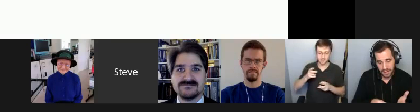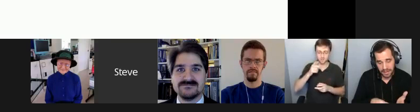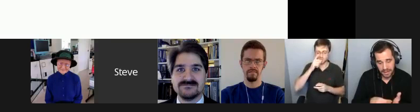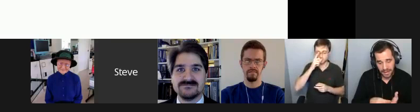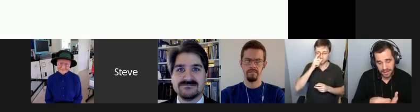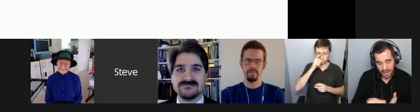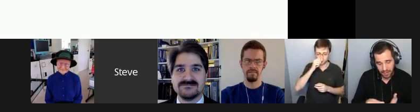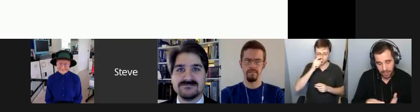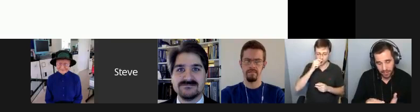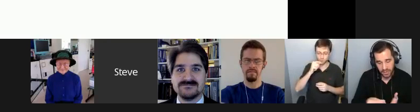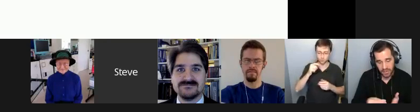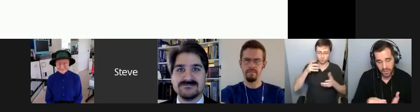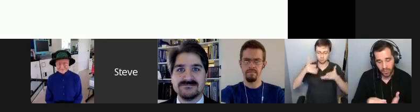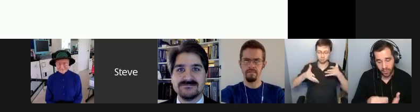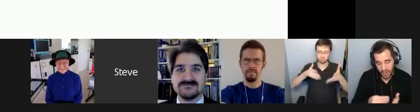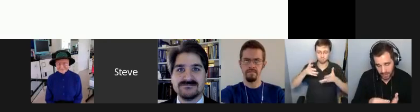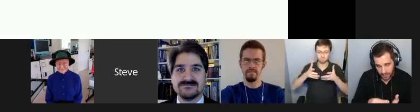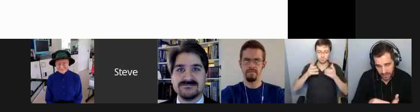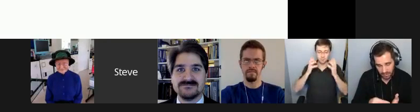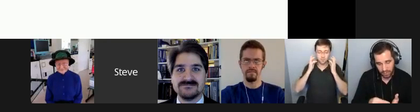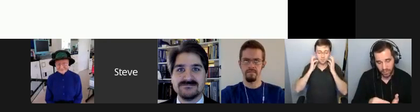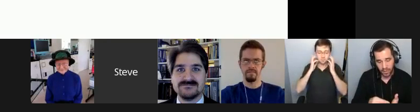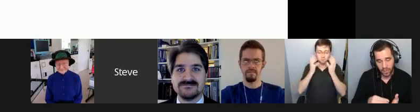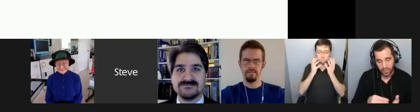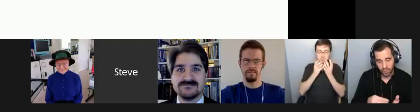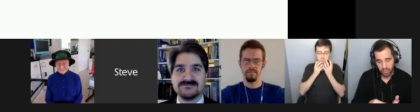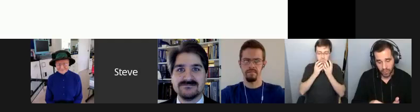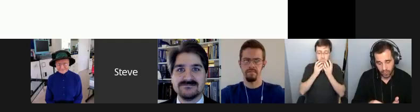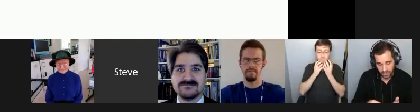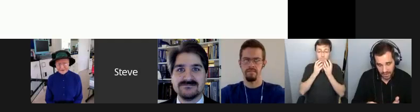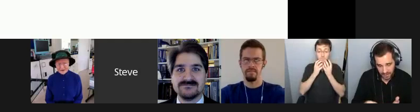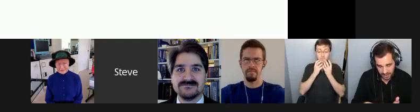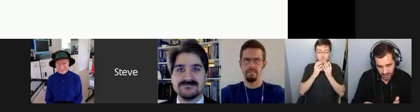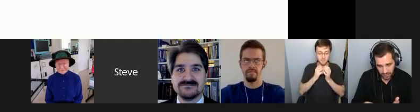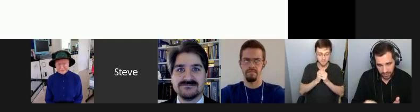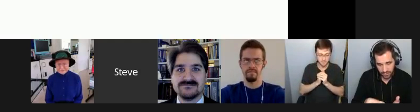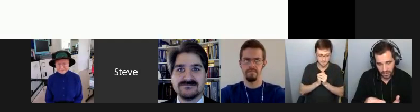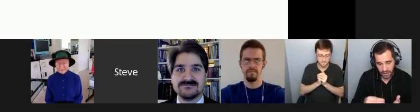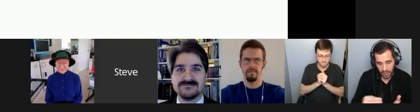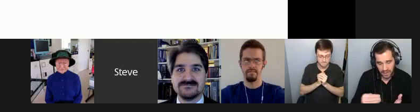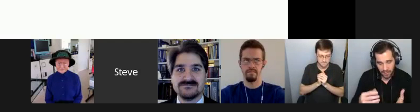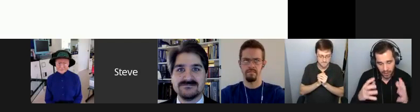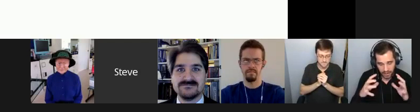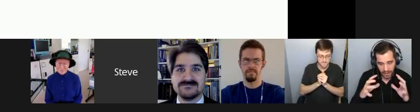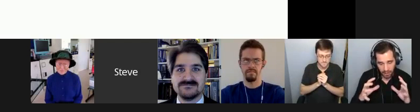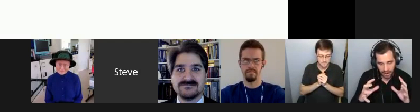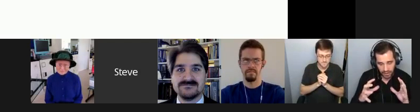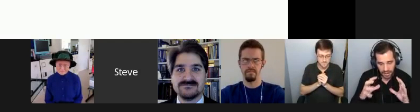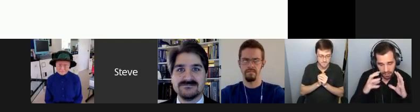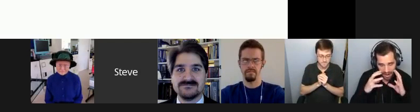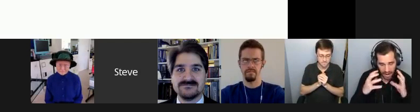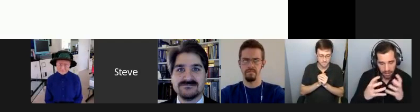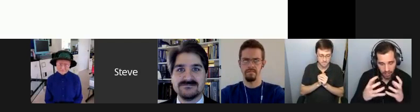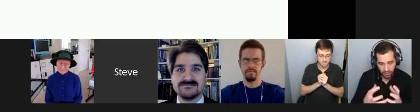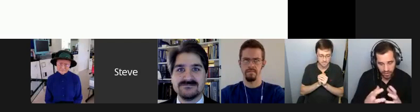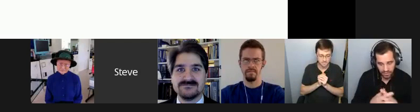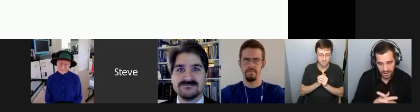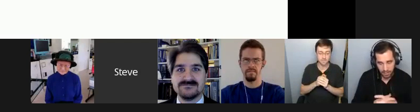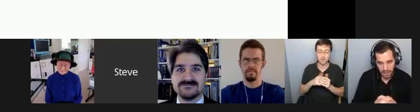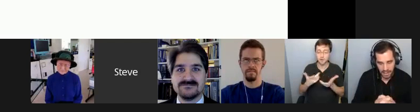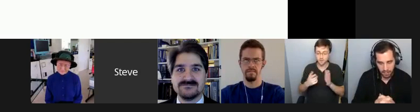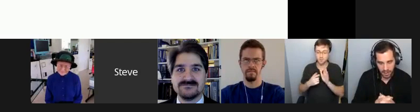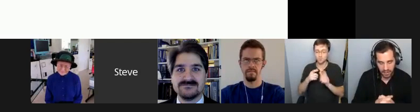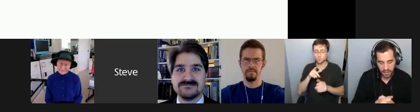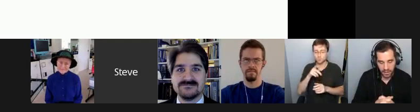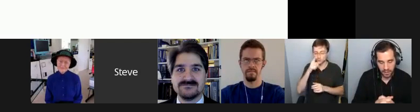que esses exemplos, o mesmo exemplo do Bruno sinalizando, por exemplo, aquela parte da barba, onde ele